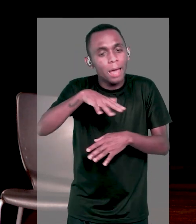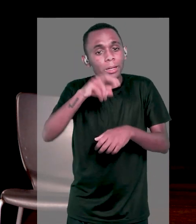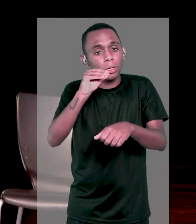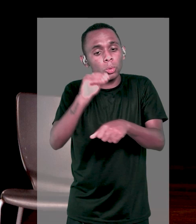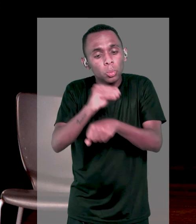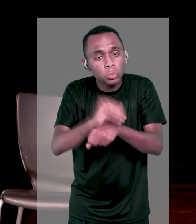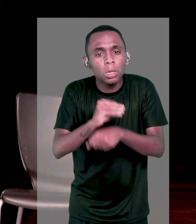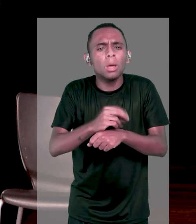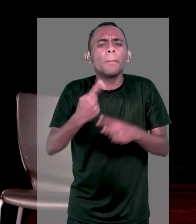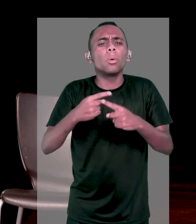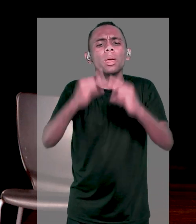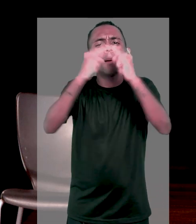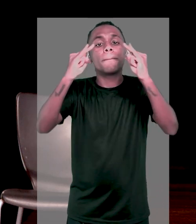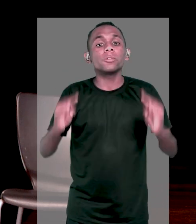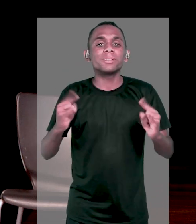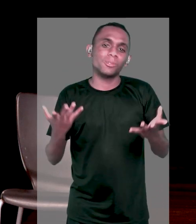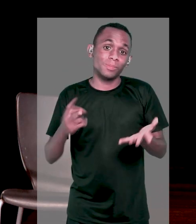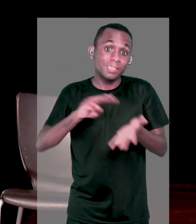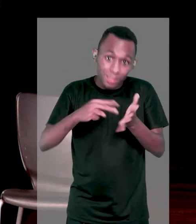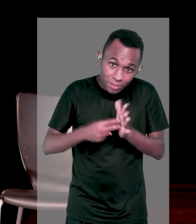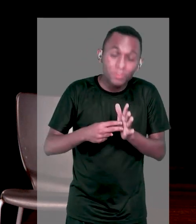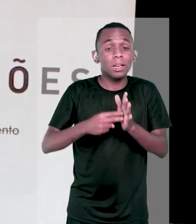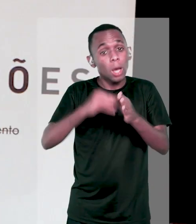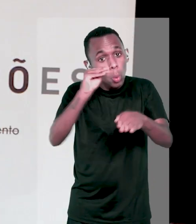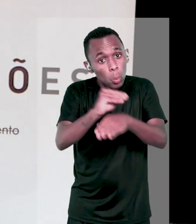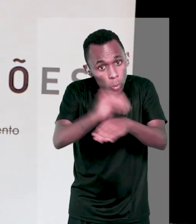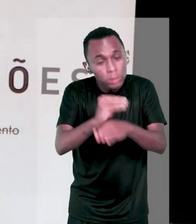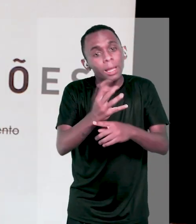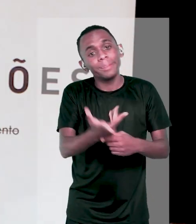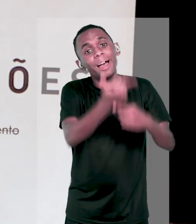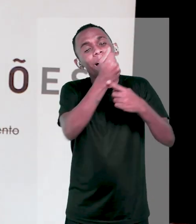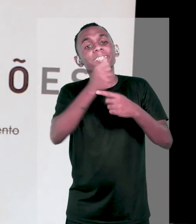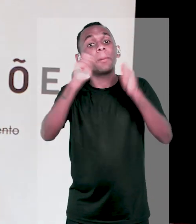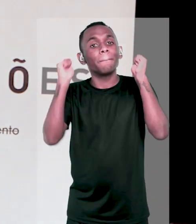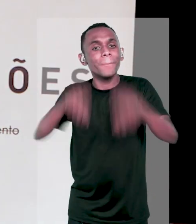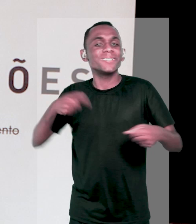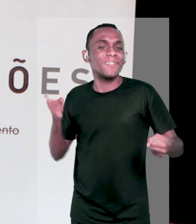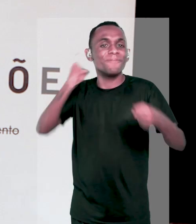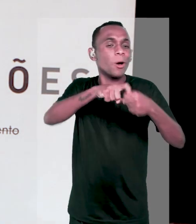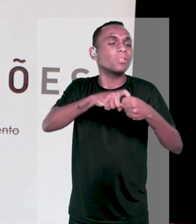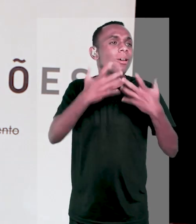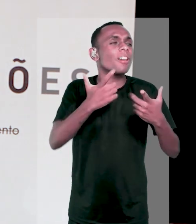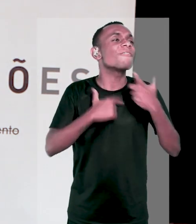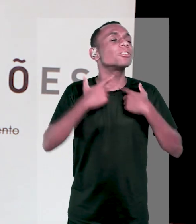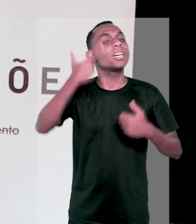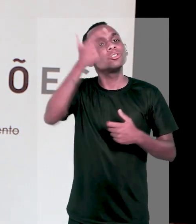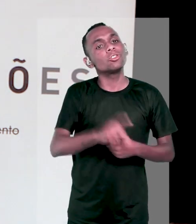um sentimento de insaciedade nós não conseguimos nos saciar